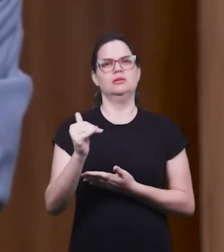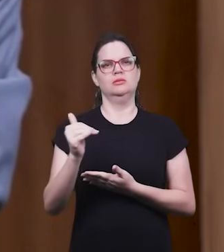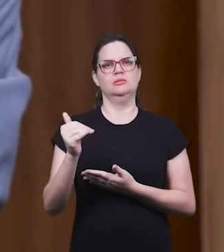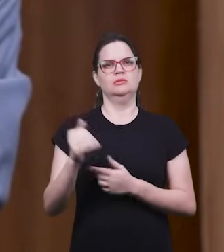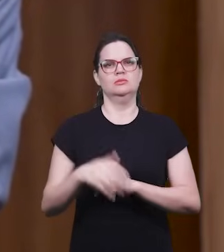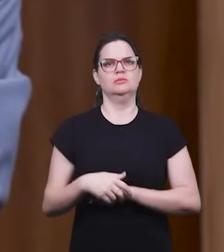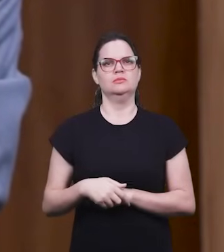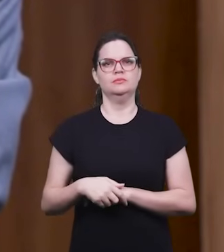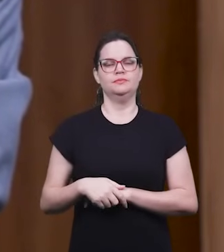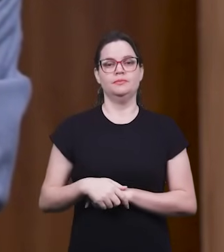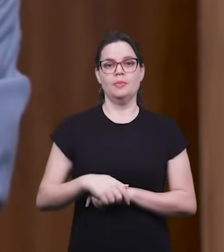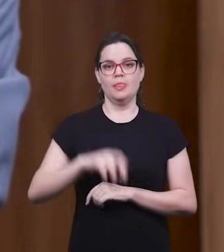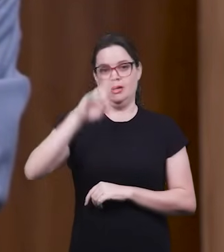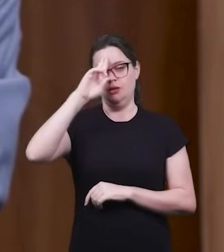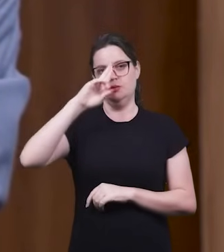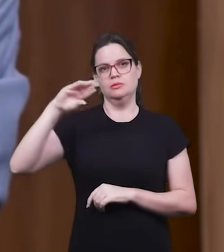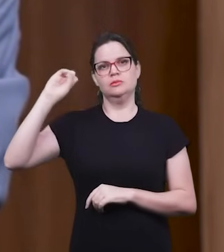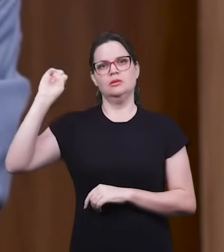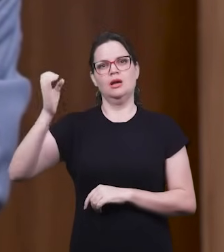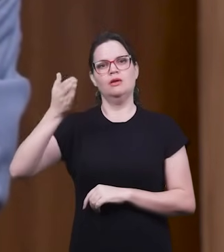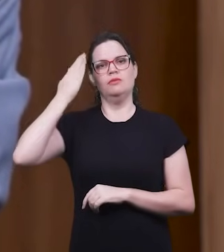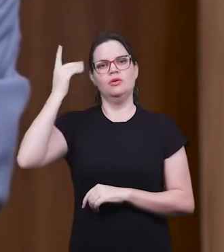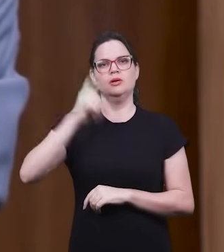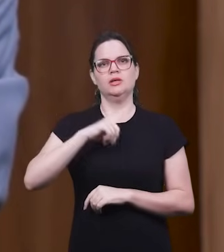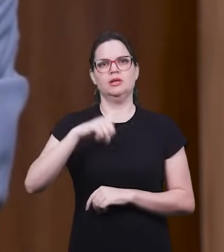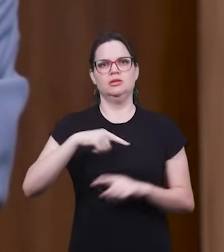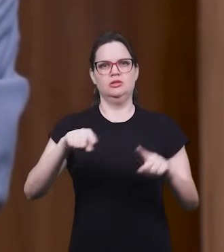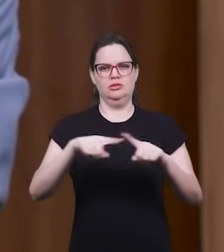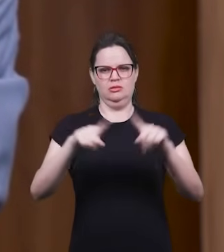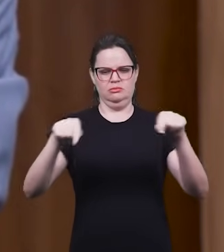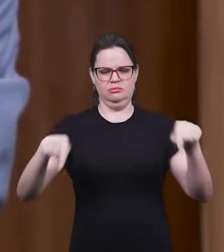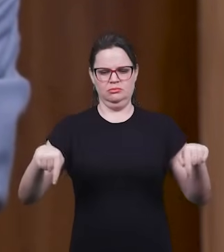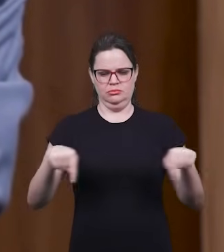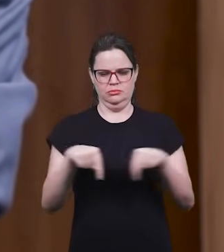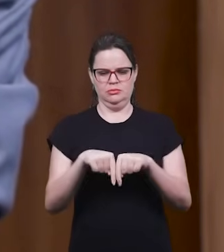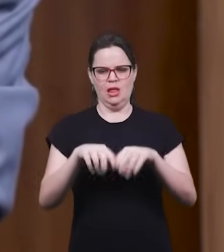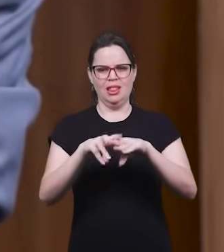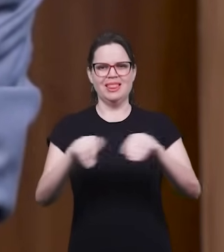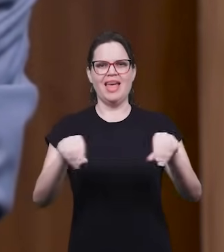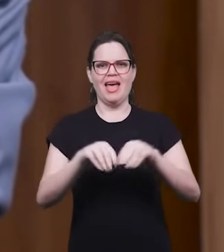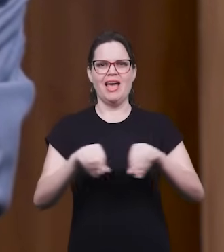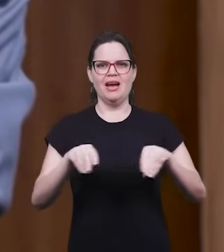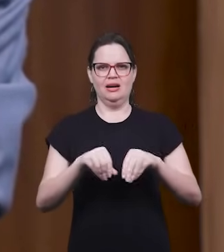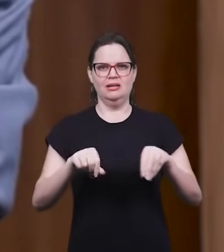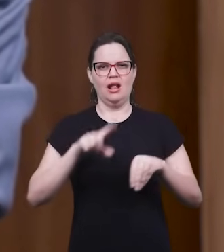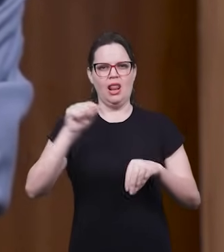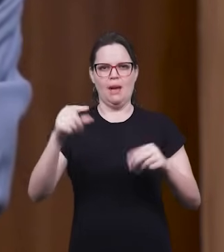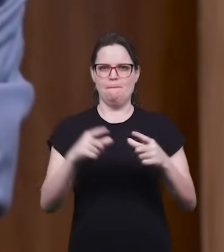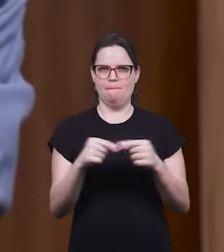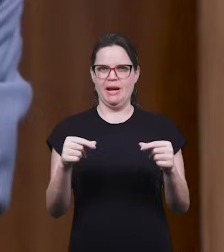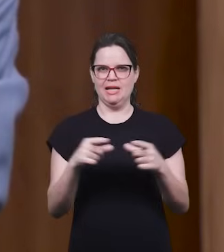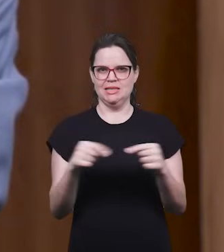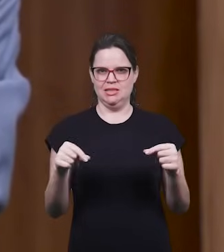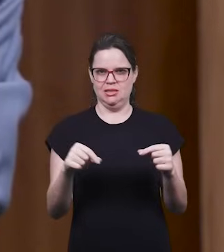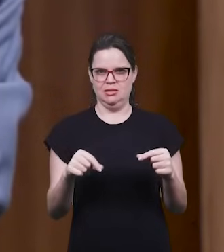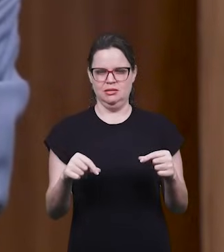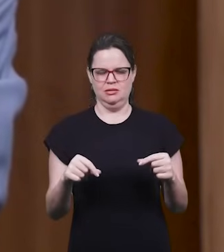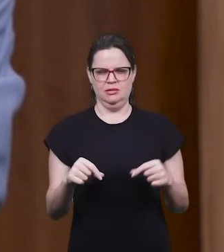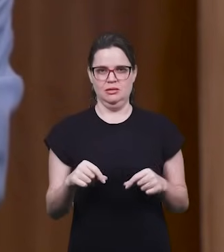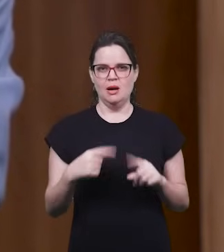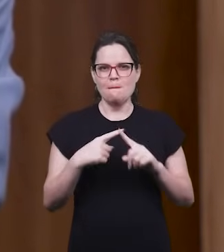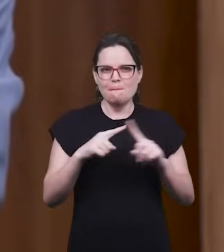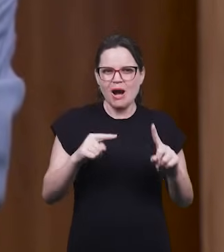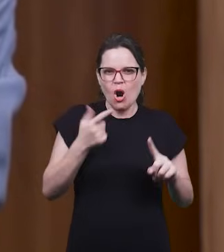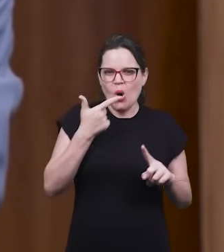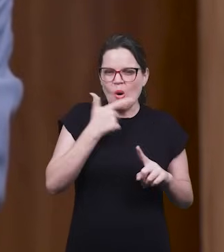e o senhor deu uma revelação que tinha um terreno em Brasília. Olha, ter um terreno em Brasília para construir uma